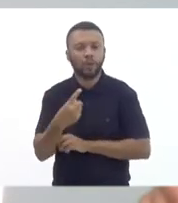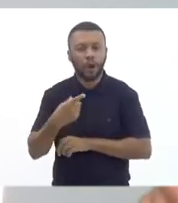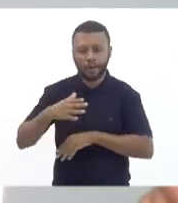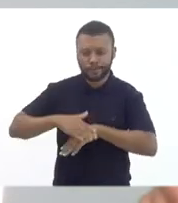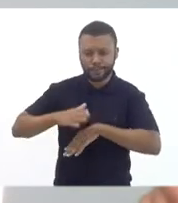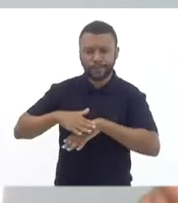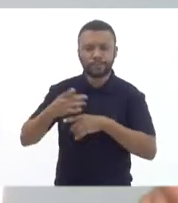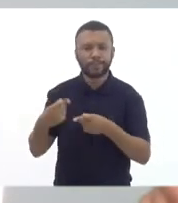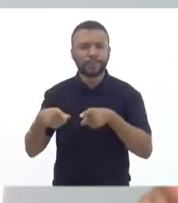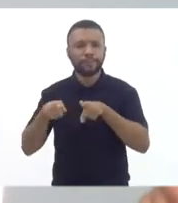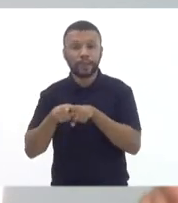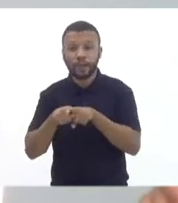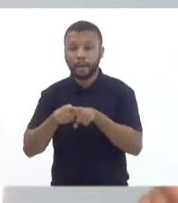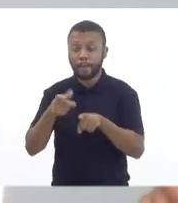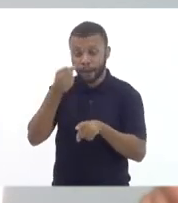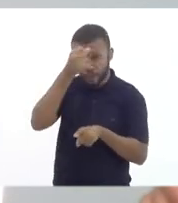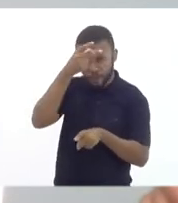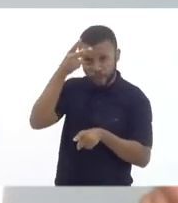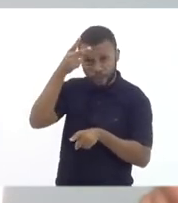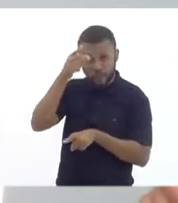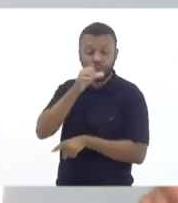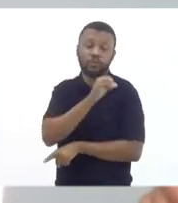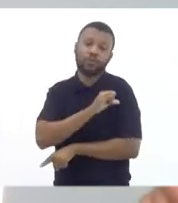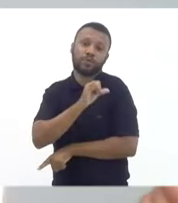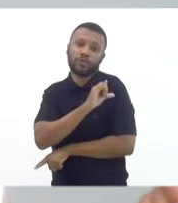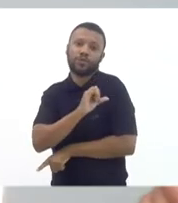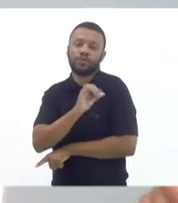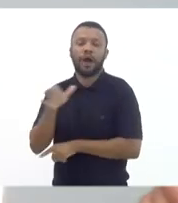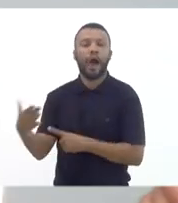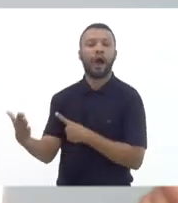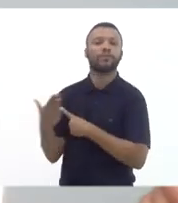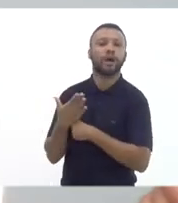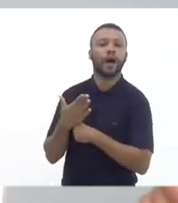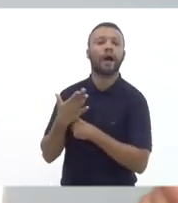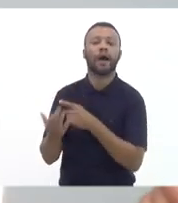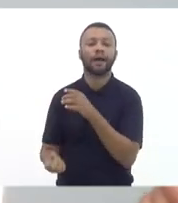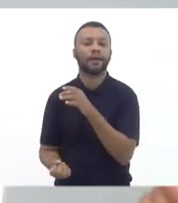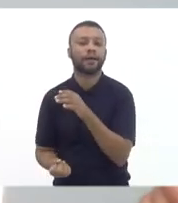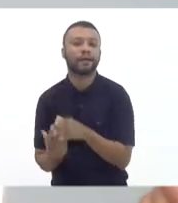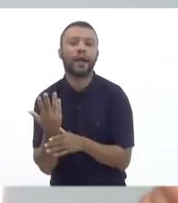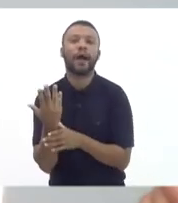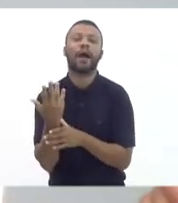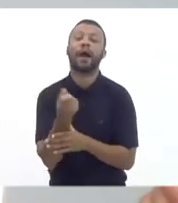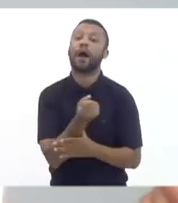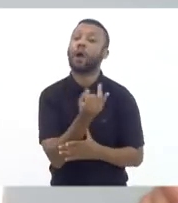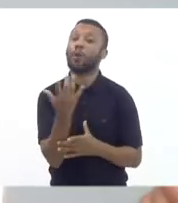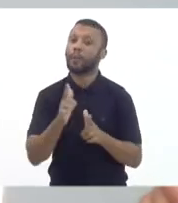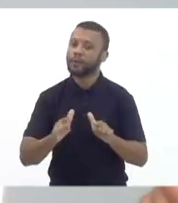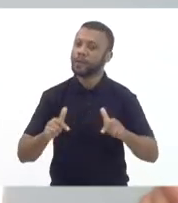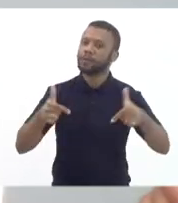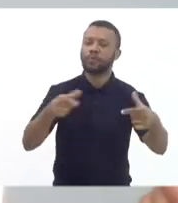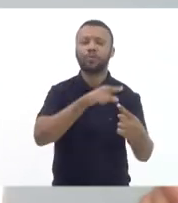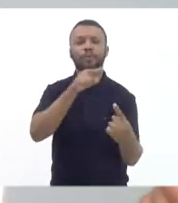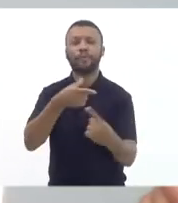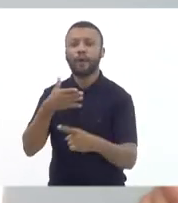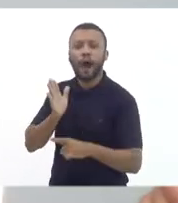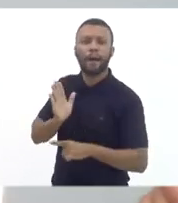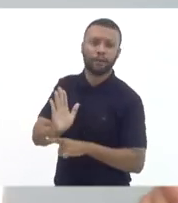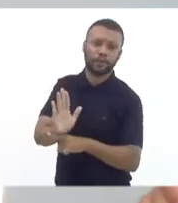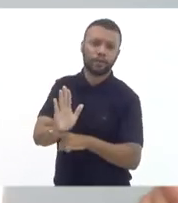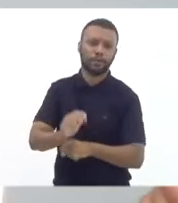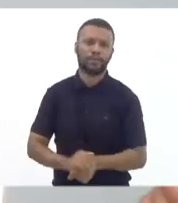aqui no parte do governo municipal, ajudar a implementar algumas ações de auxílio. A gente ainda não